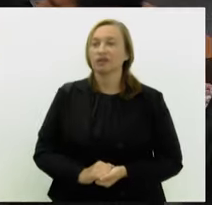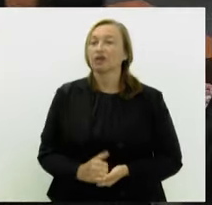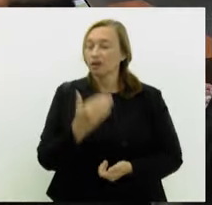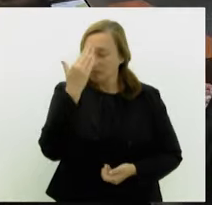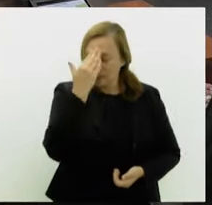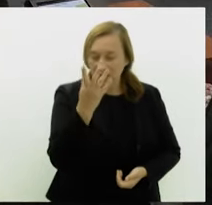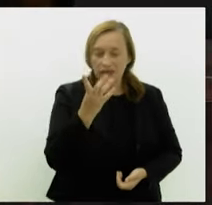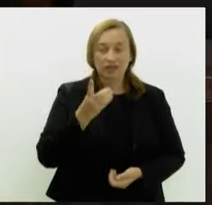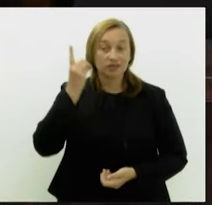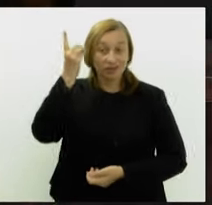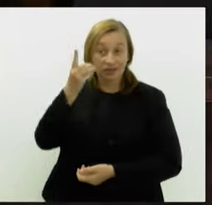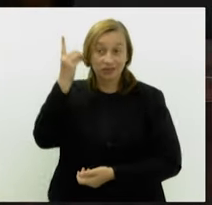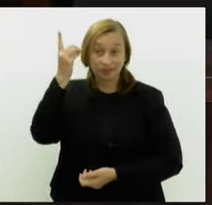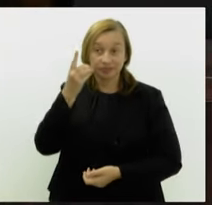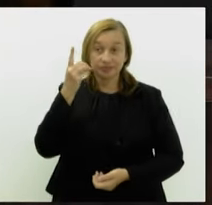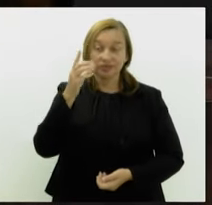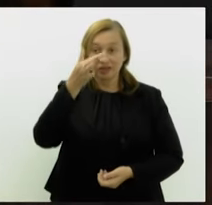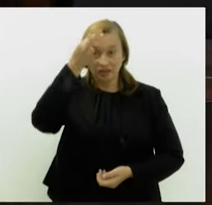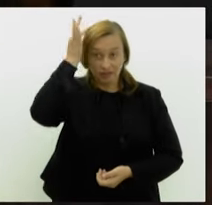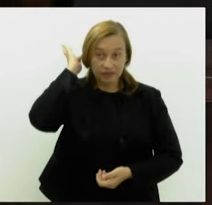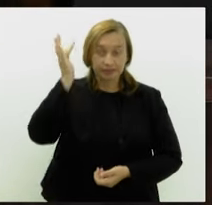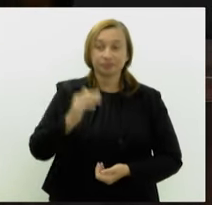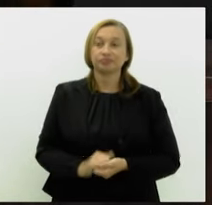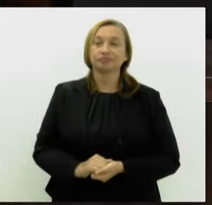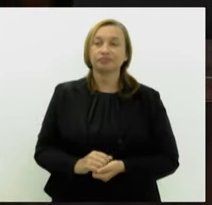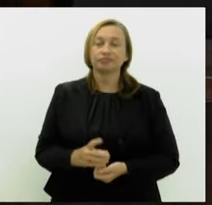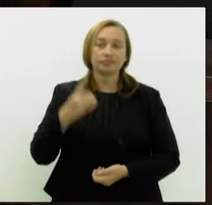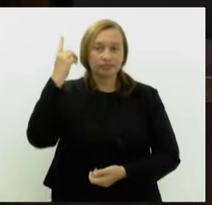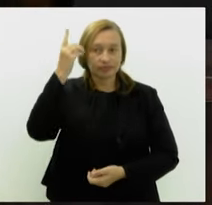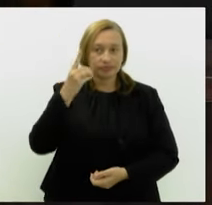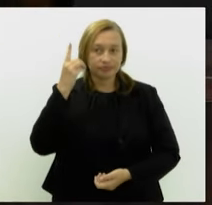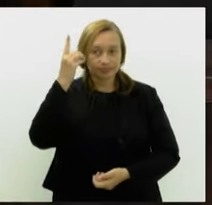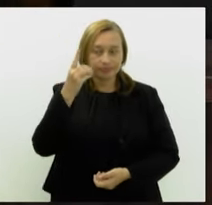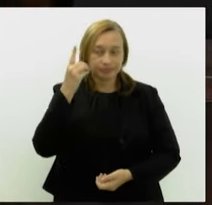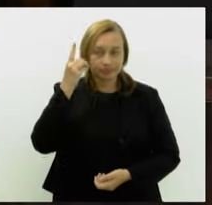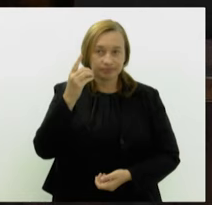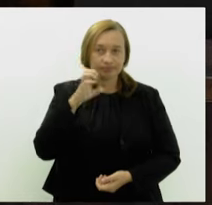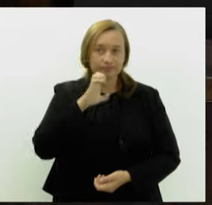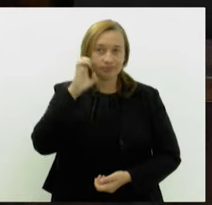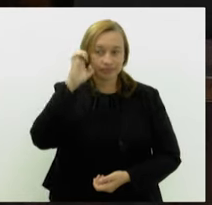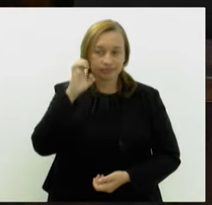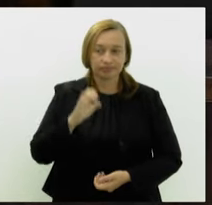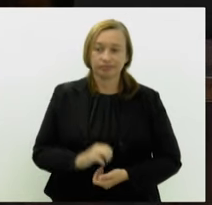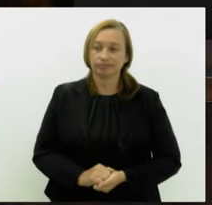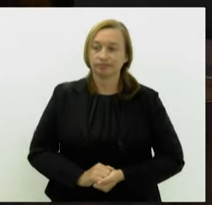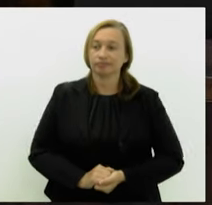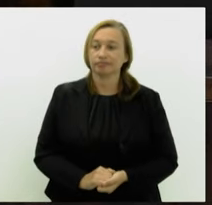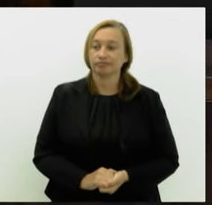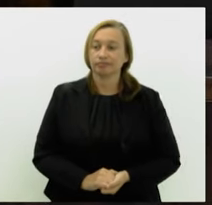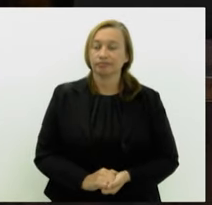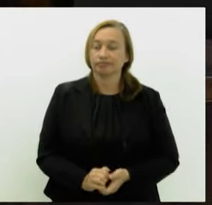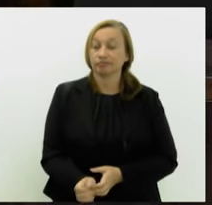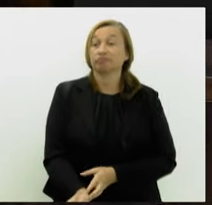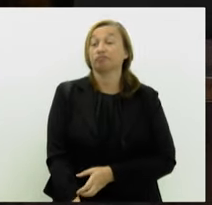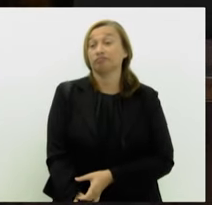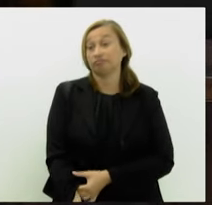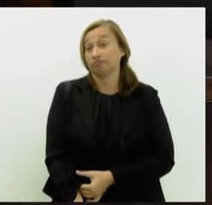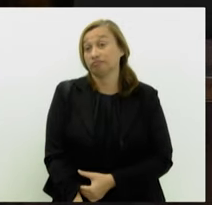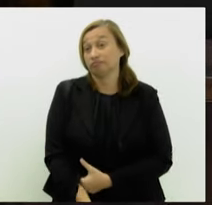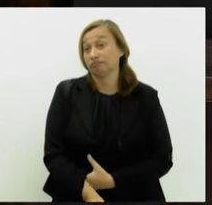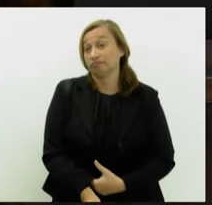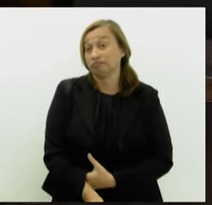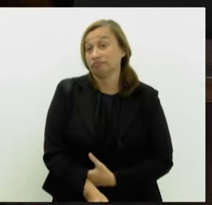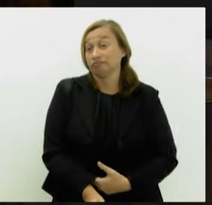Obrigada, deputado Fred Pacheco. Deputada Élica Takimoto, para o uso da fala, a senhora dispõe de 10